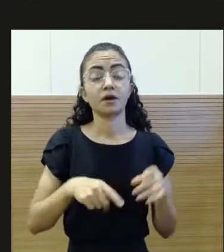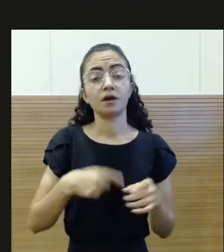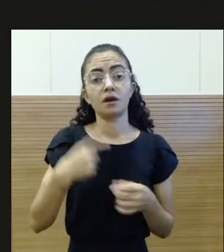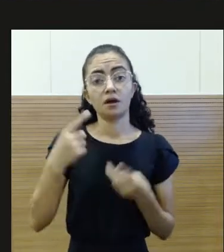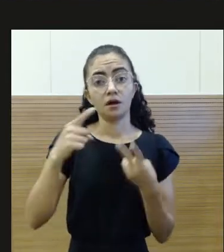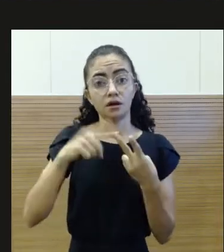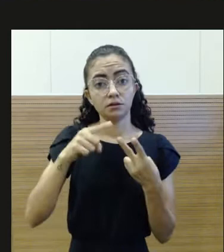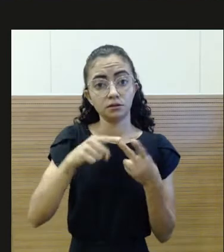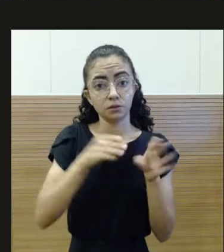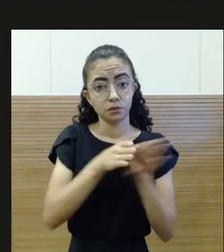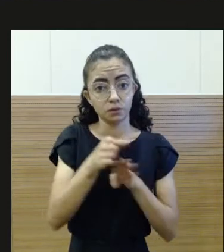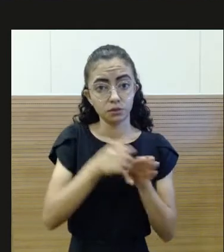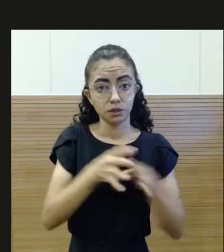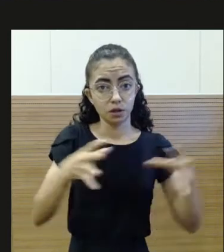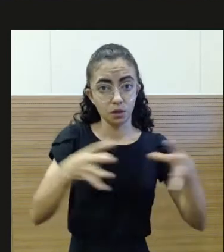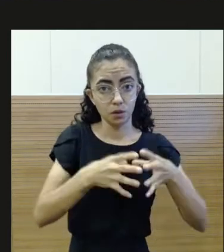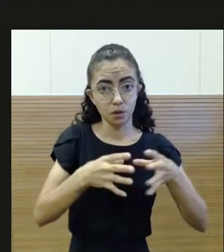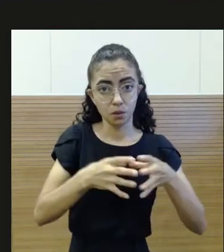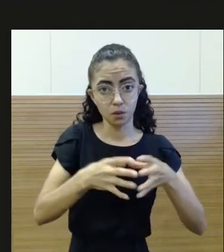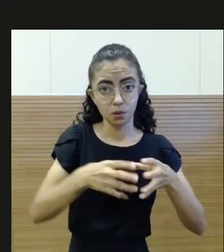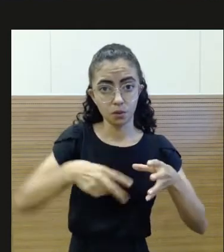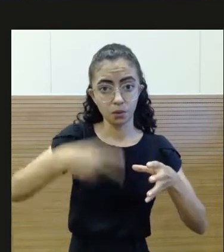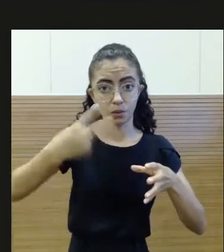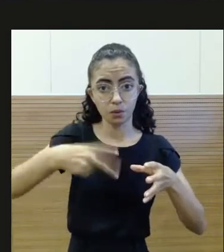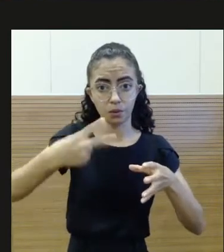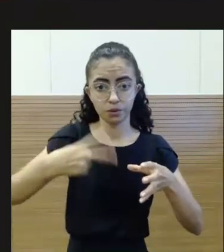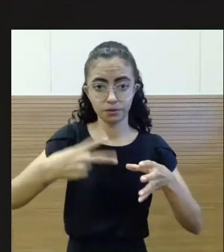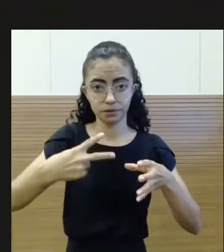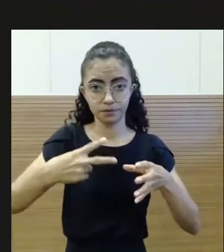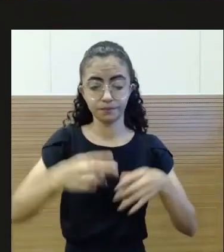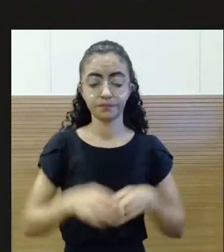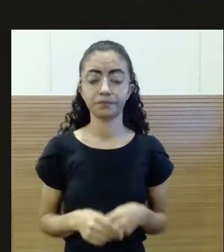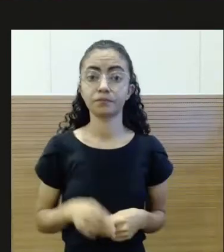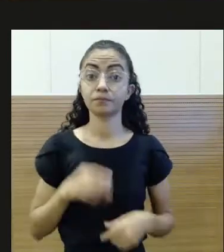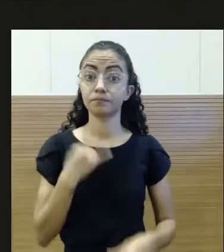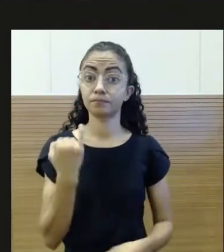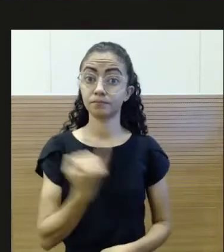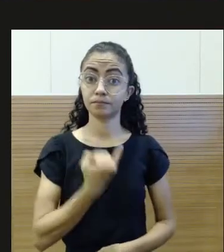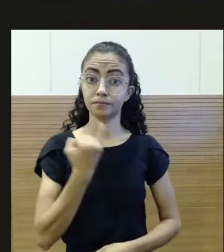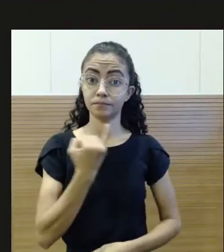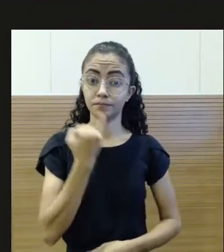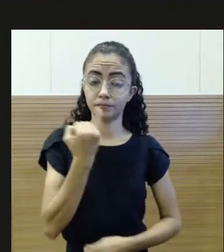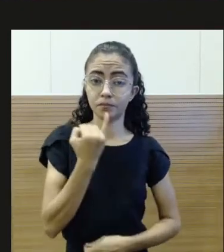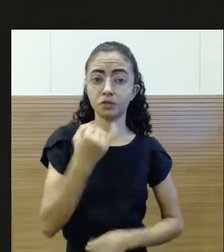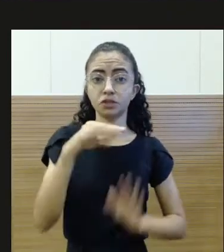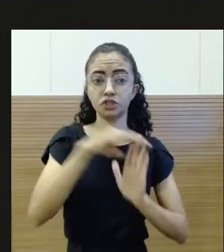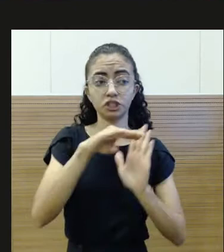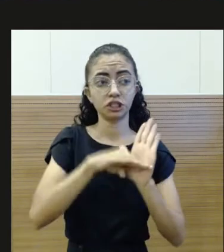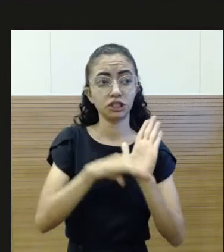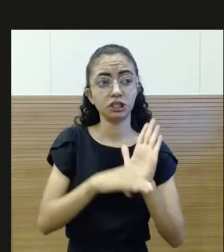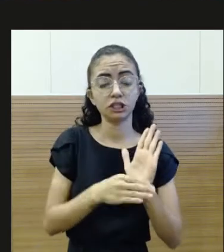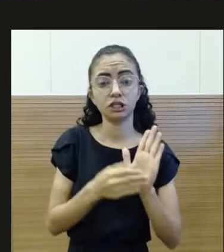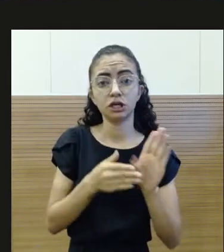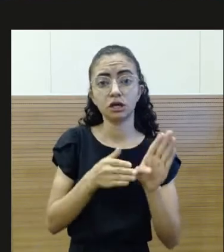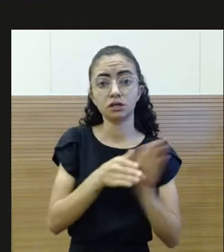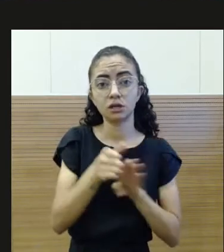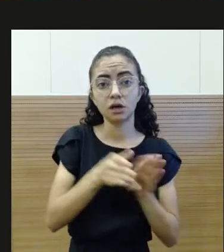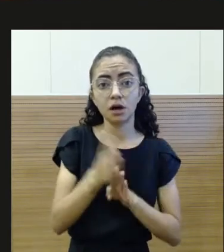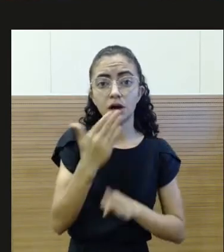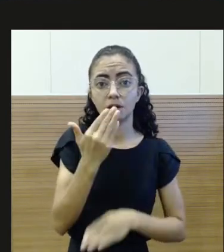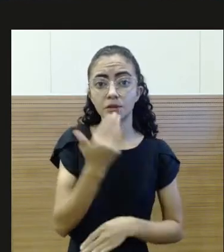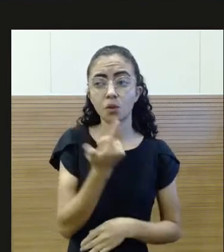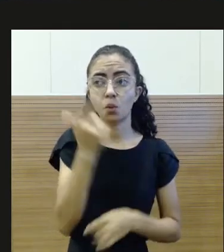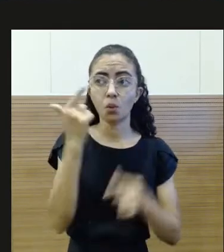recomendação é sobre o grupo 2, que são os ingredientes culinários. São muito importantes, que em outros guias alimentares, frequentemente